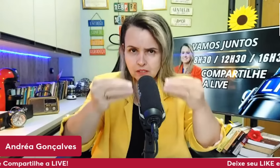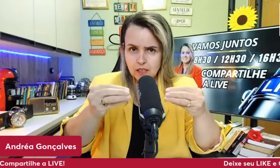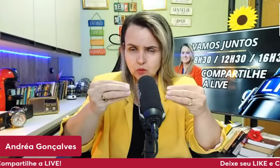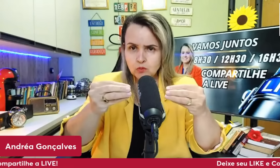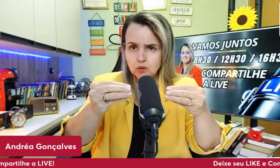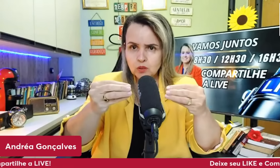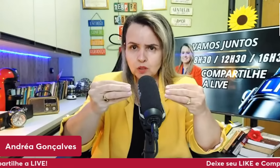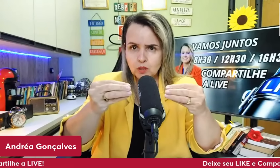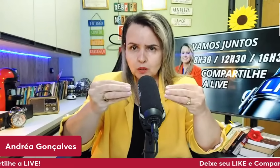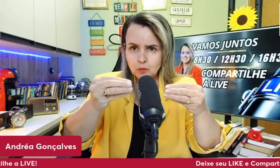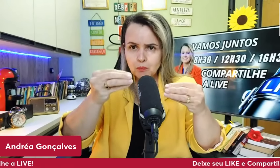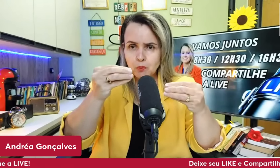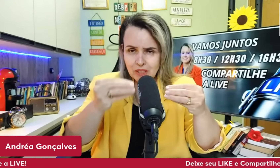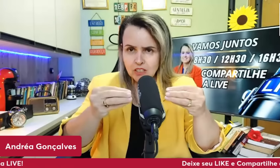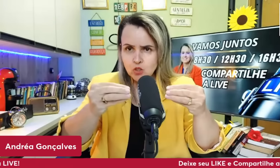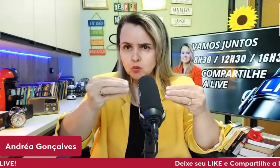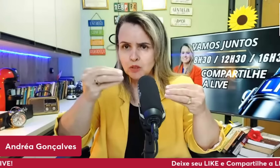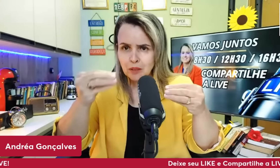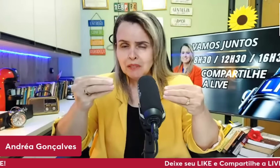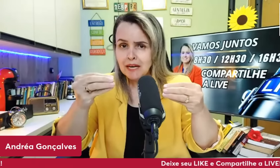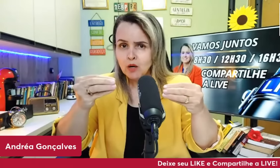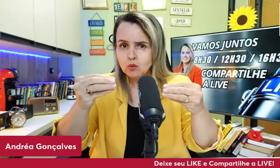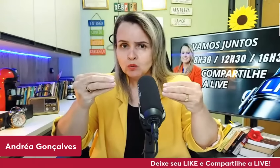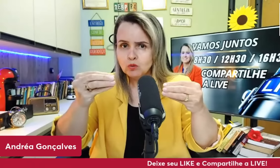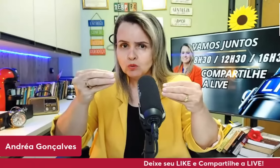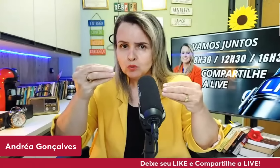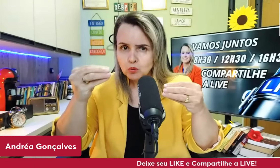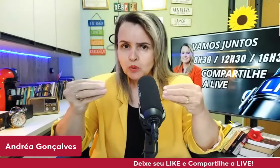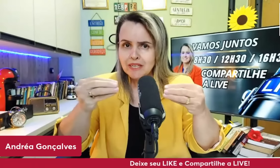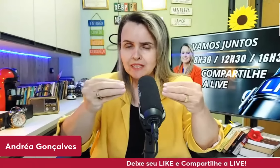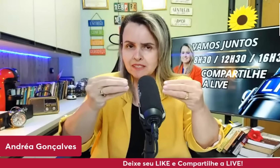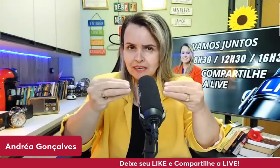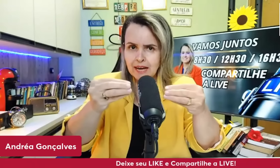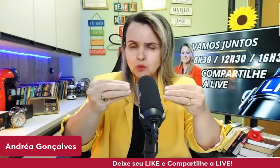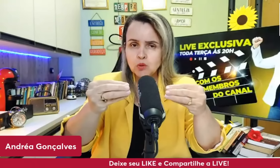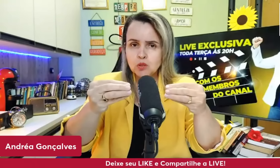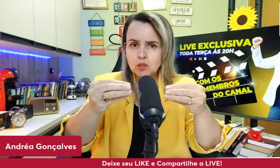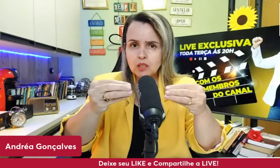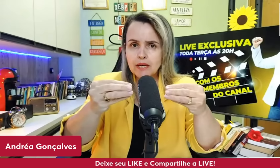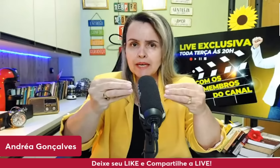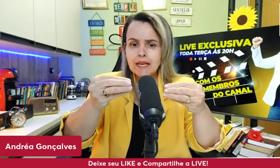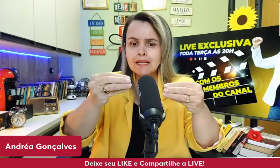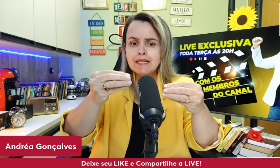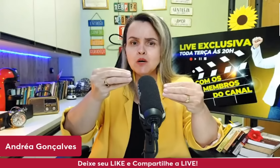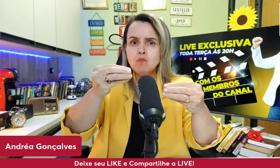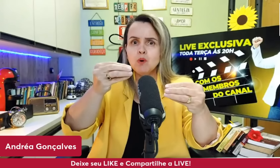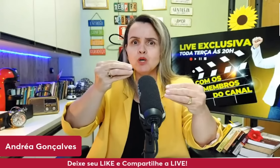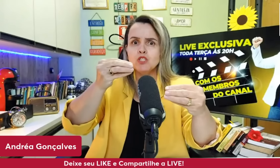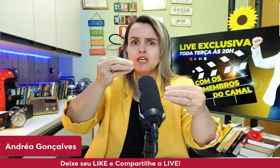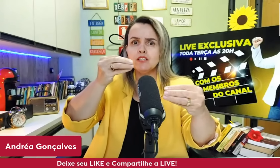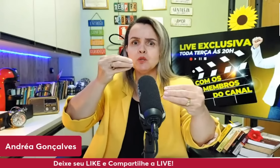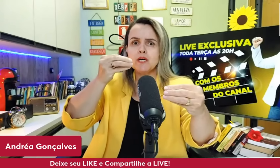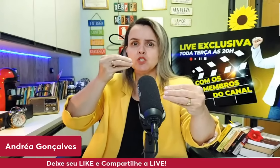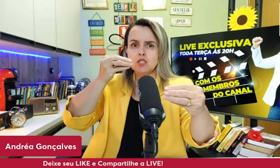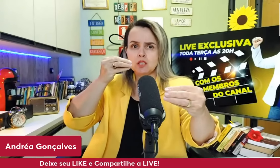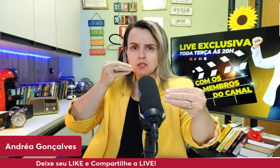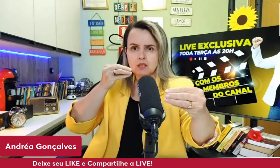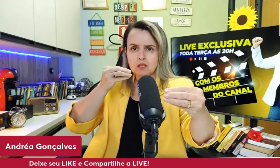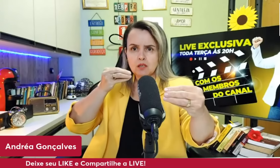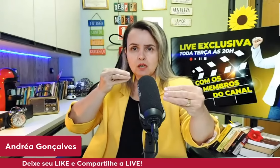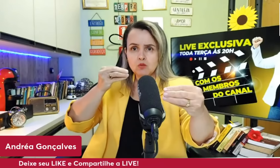a situação político criminal do encarcerado ela não pode